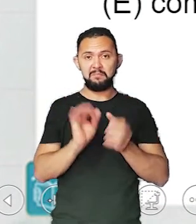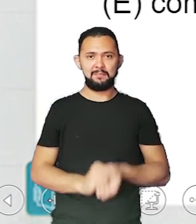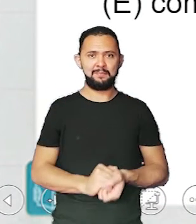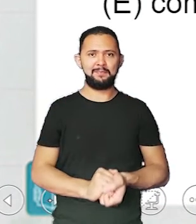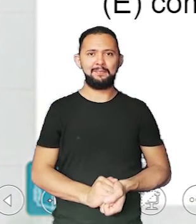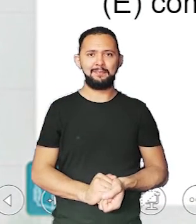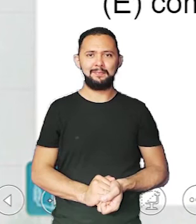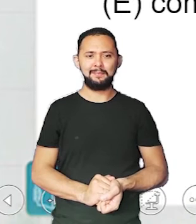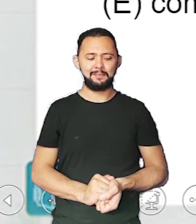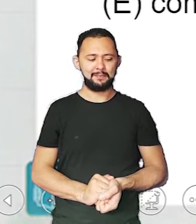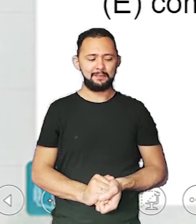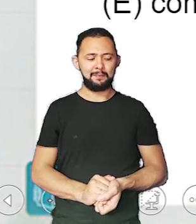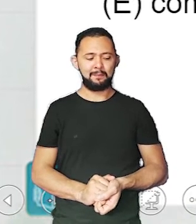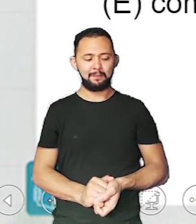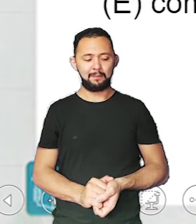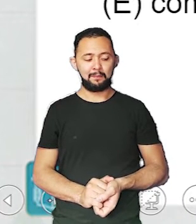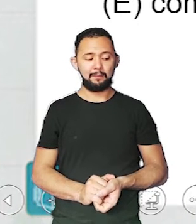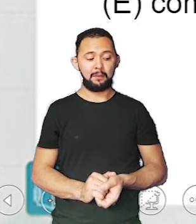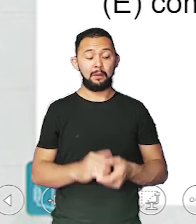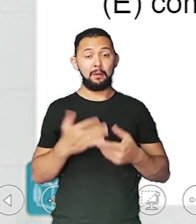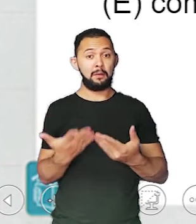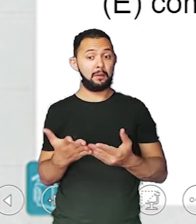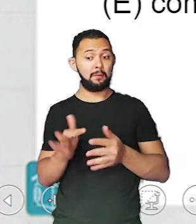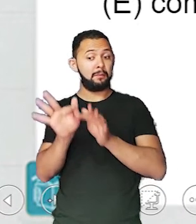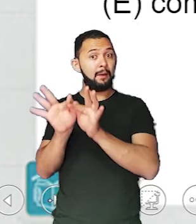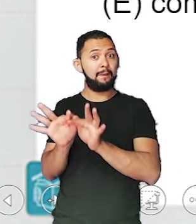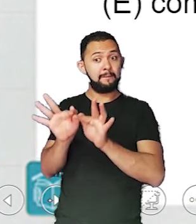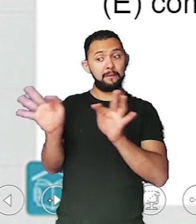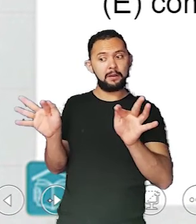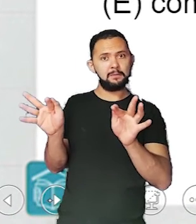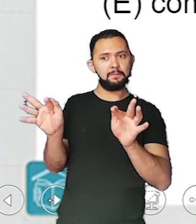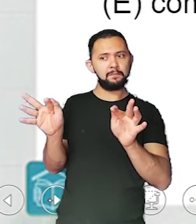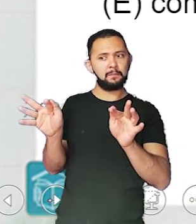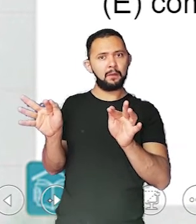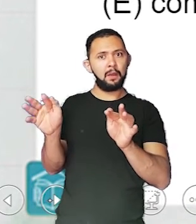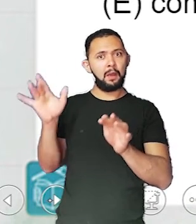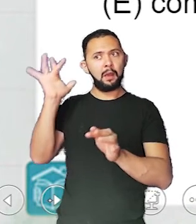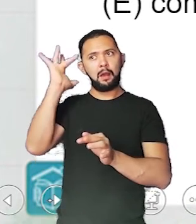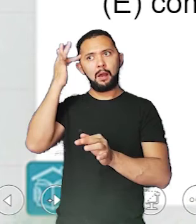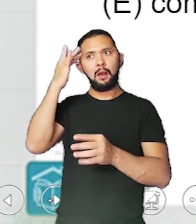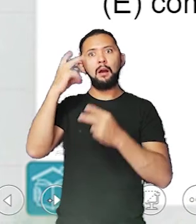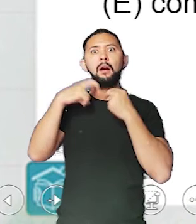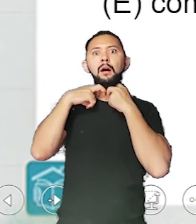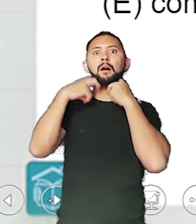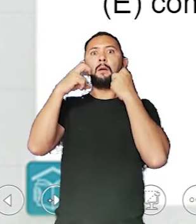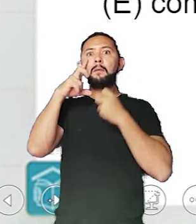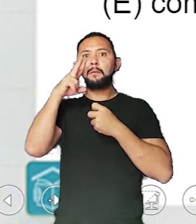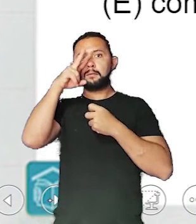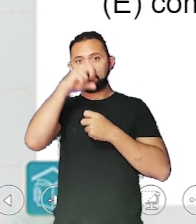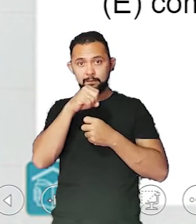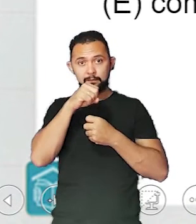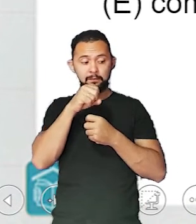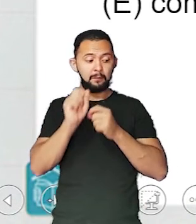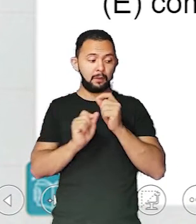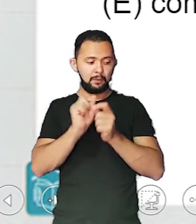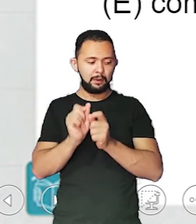quer. A oração destacada em acho que exagerei é uma oração subordinada substantivo. Veja que ele já deu meio caminho